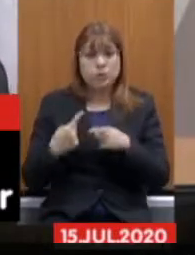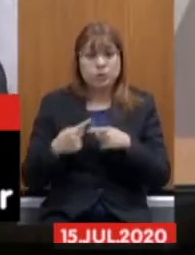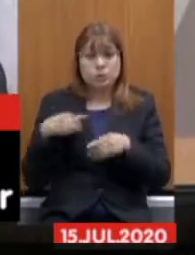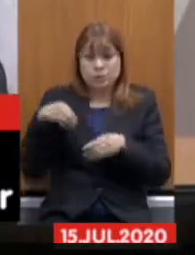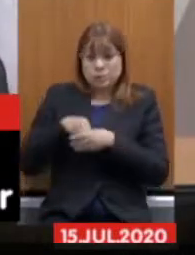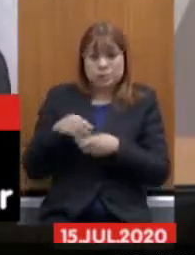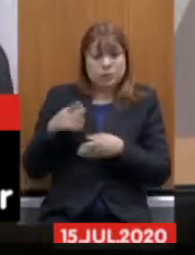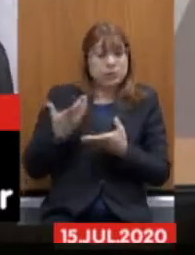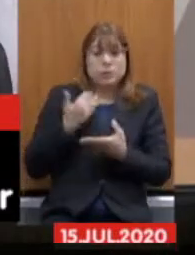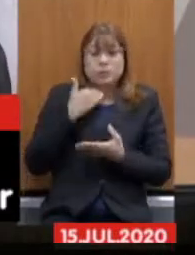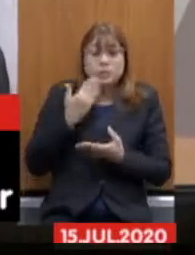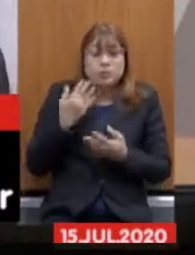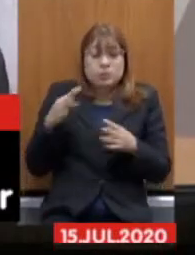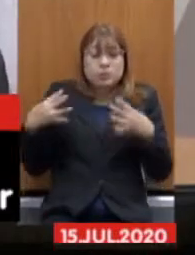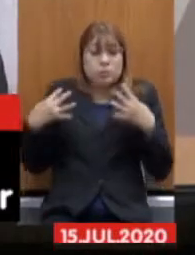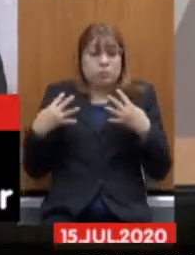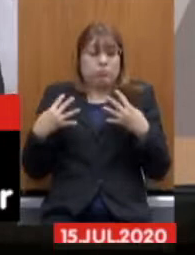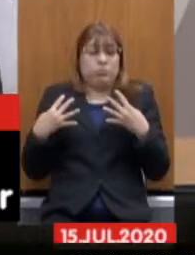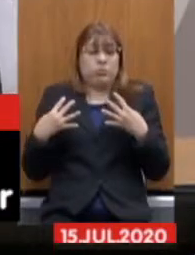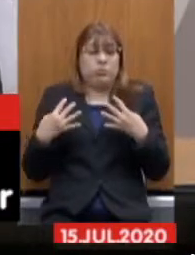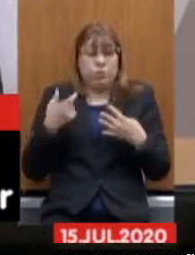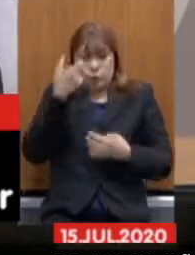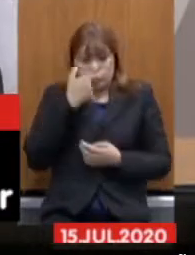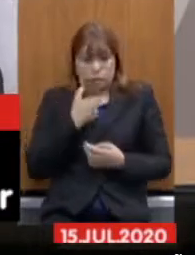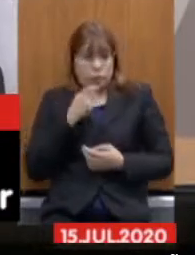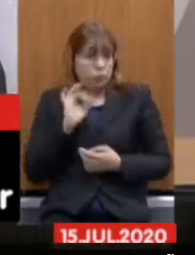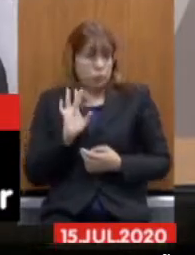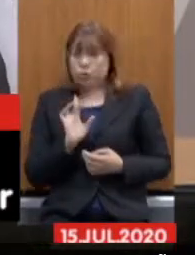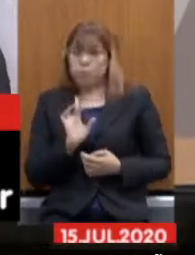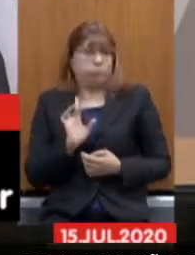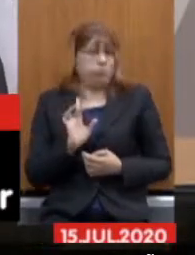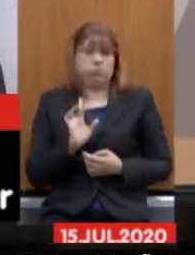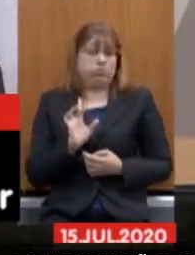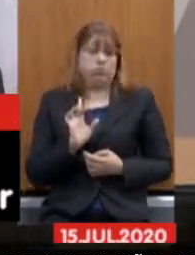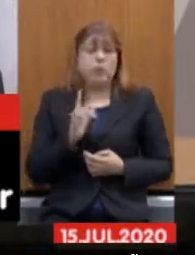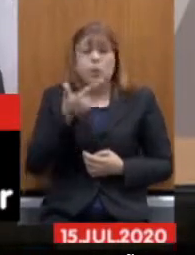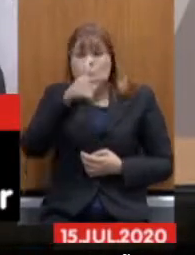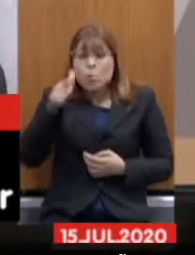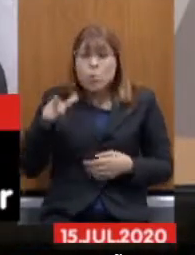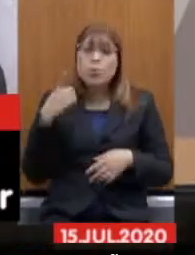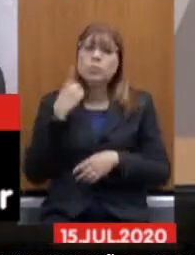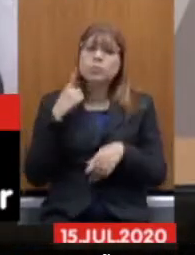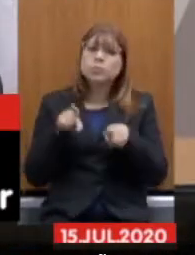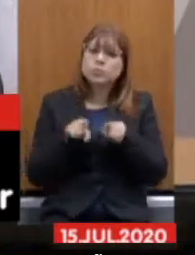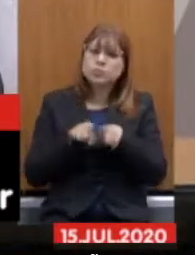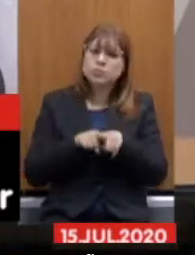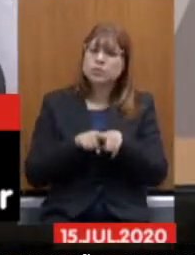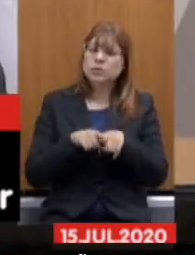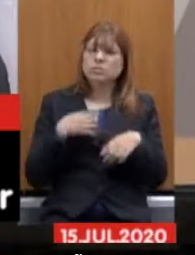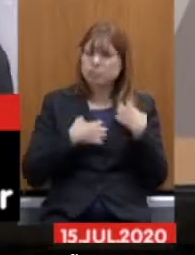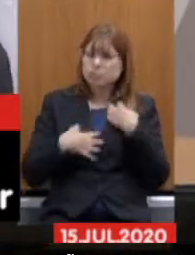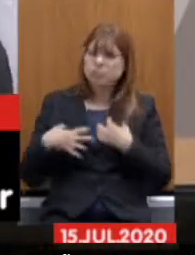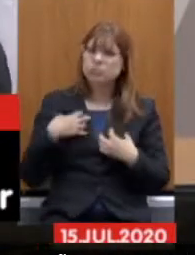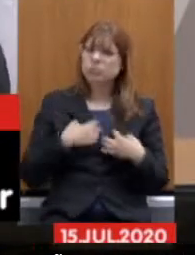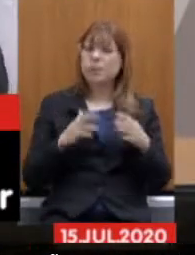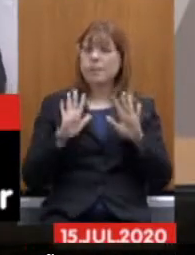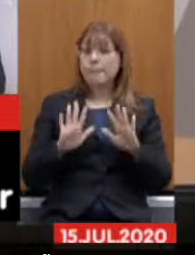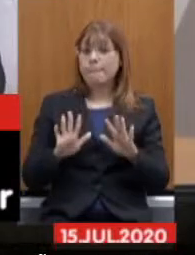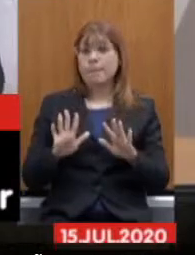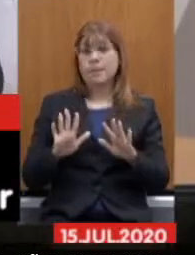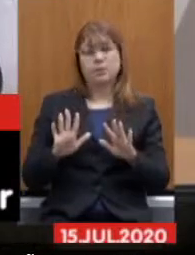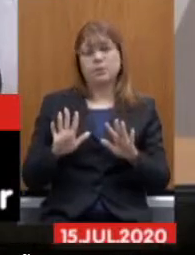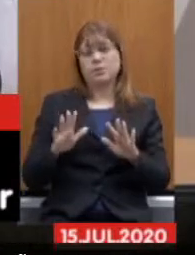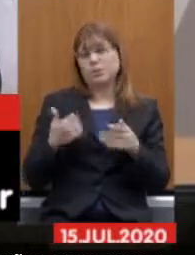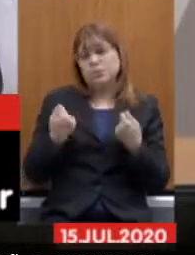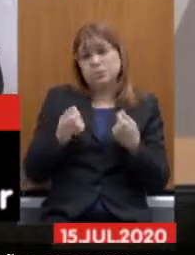ouvido aqui dentro não é apenas esse deputado que não é ouvido outros deputados estão insatisfeitos mas para não